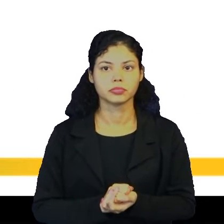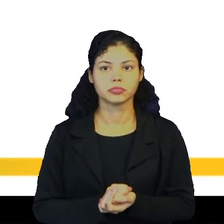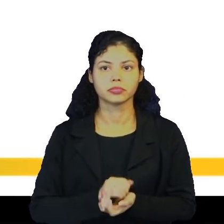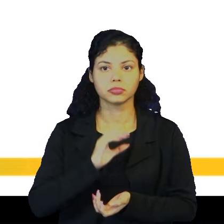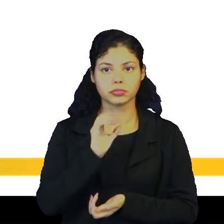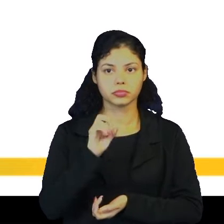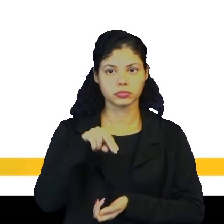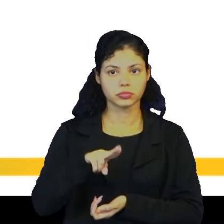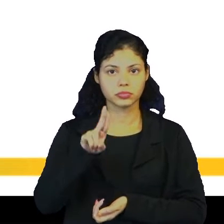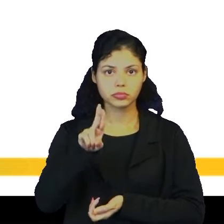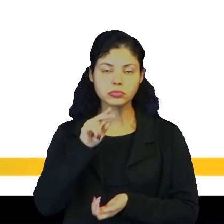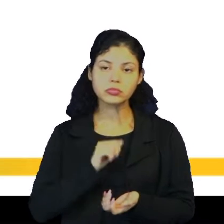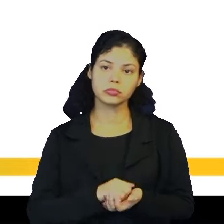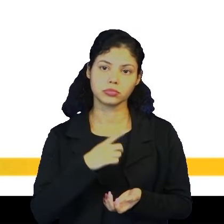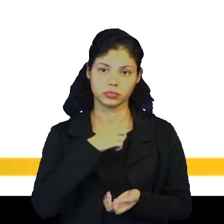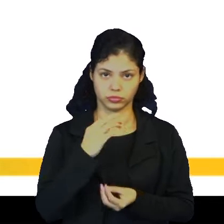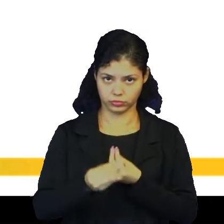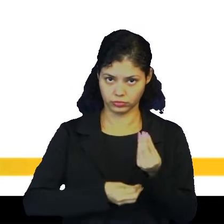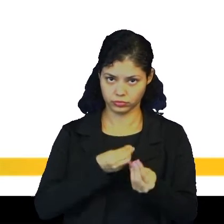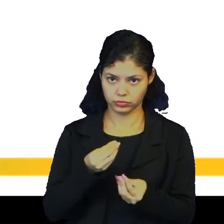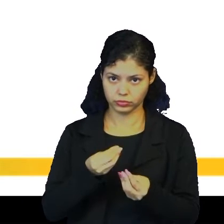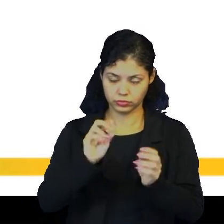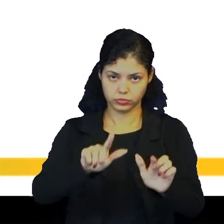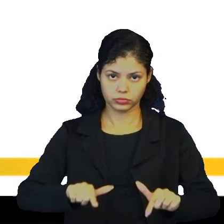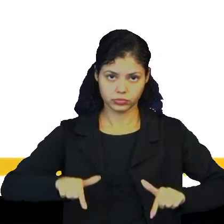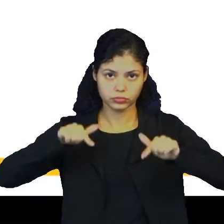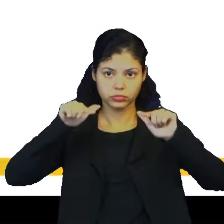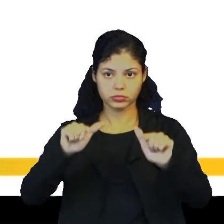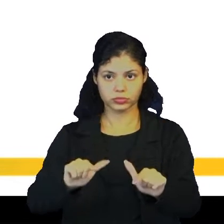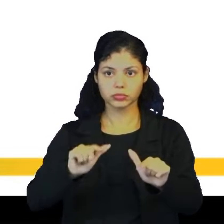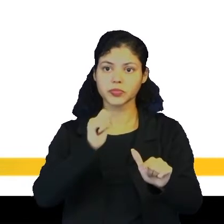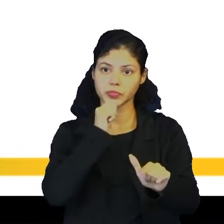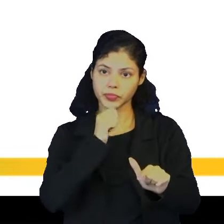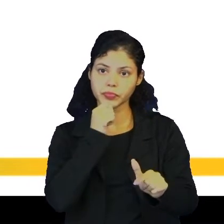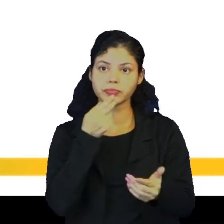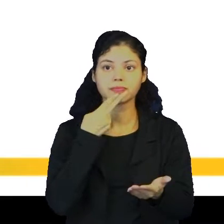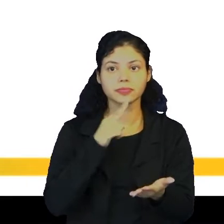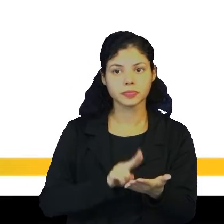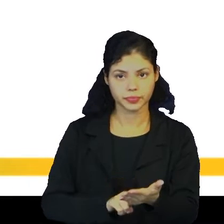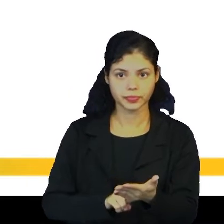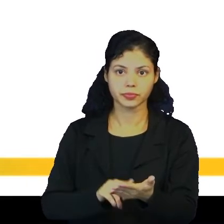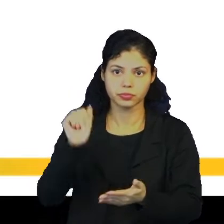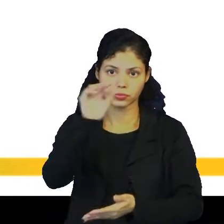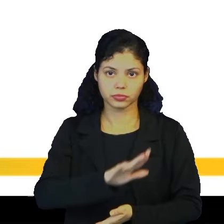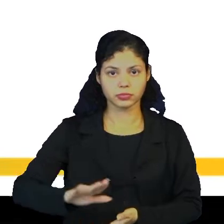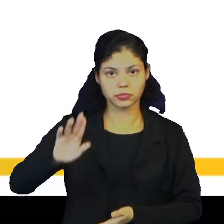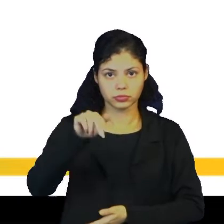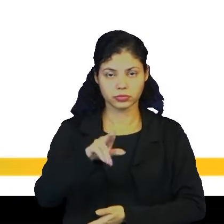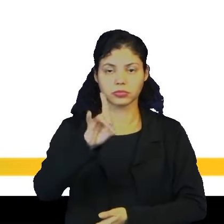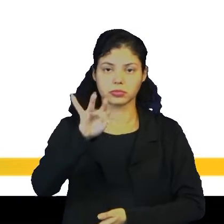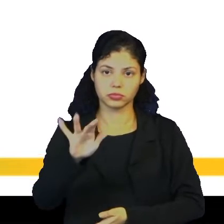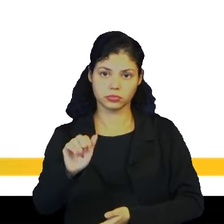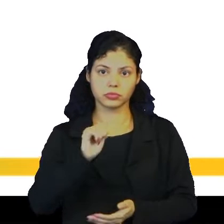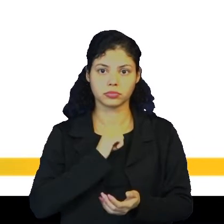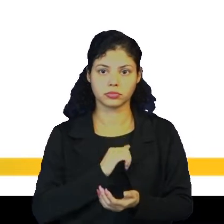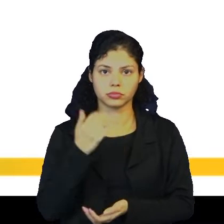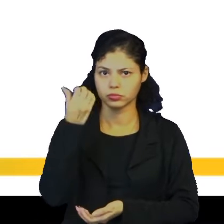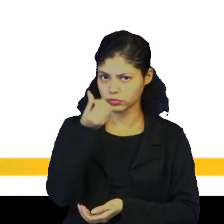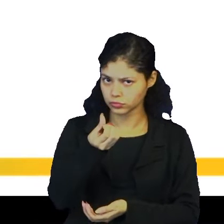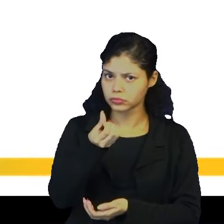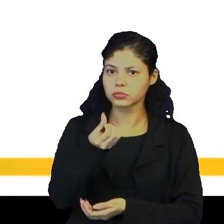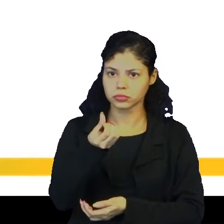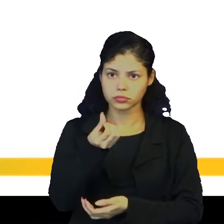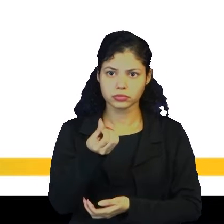A ONU, tem como seu documento a fundação, a Carta das Nações Unidas, estabelecido por 6 órgãos